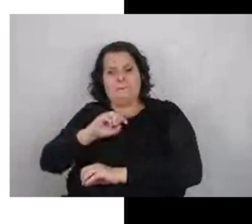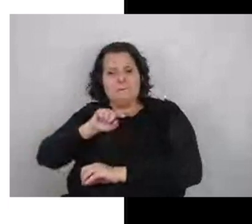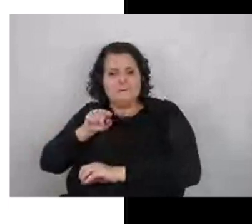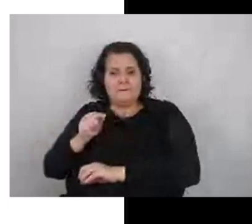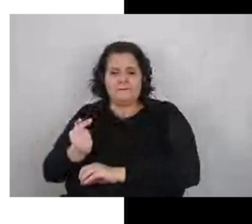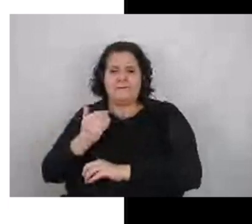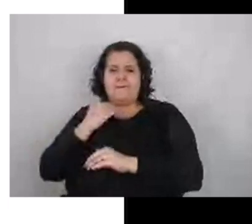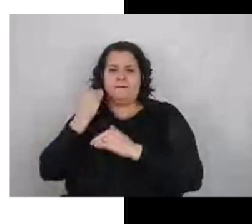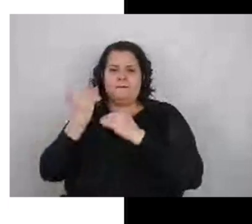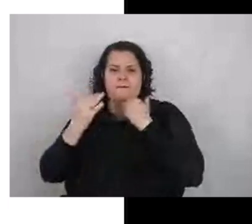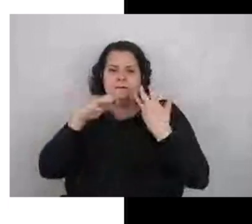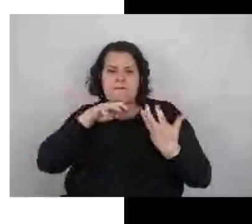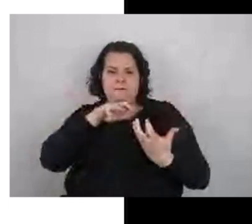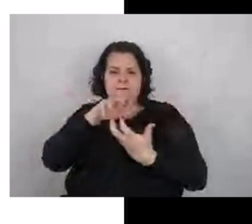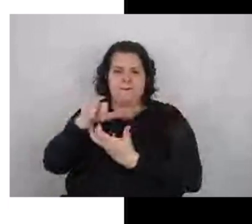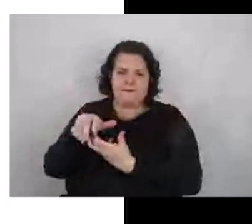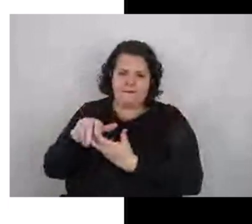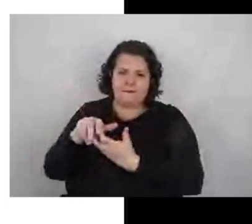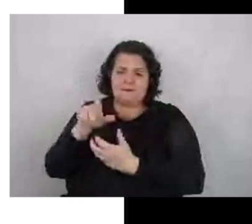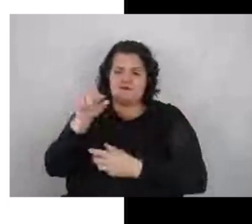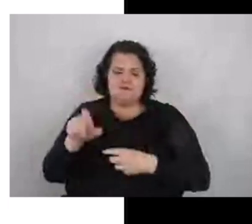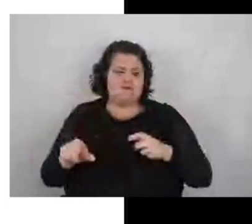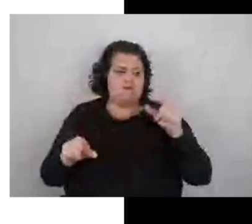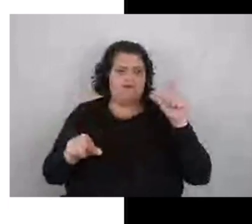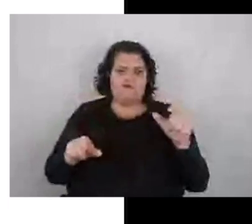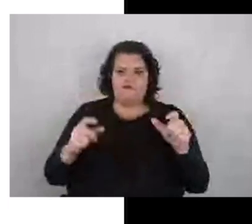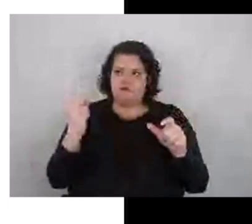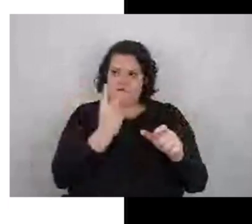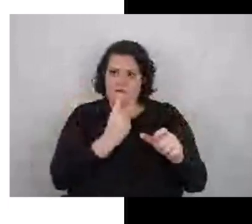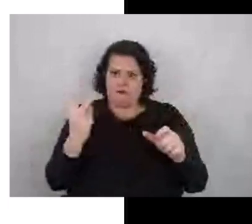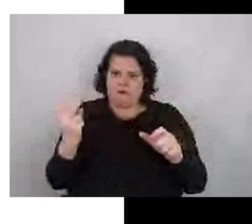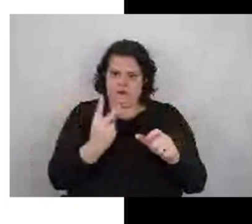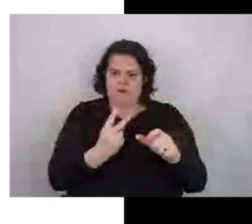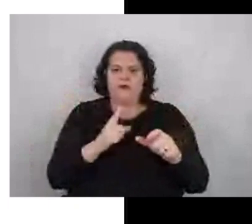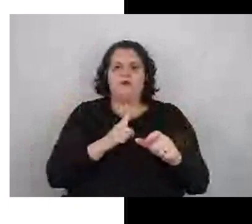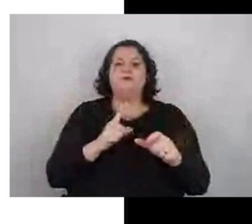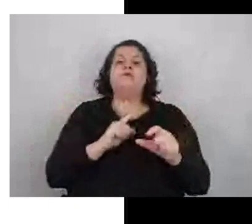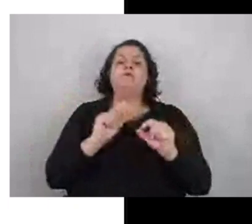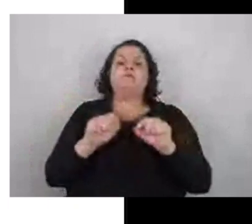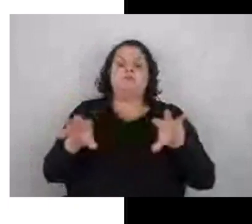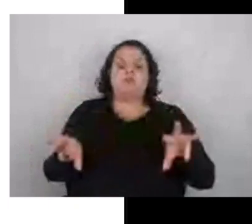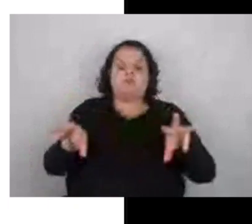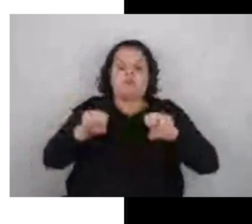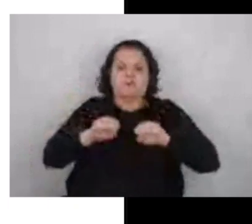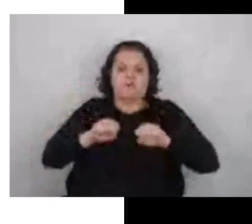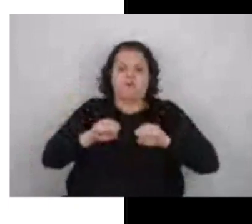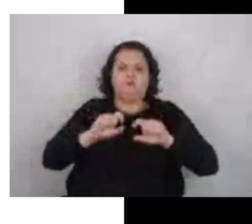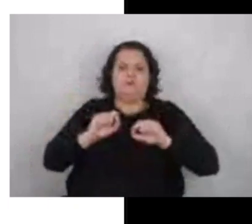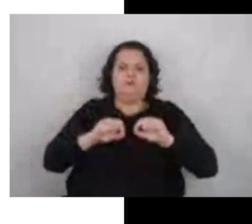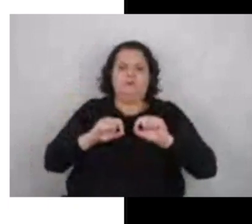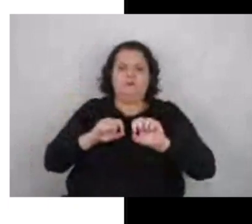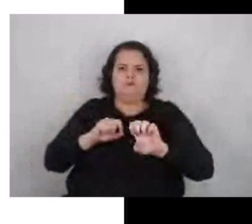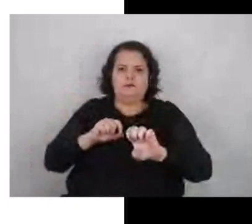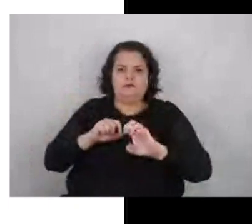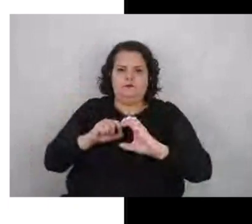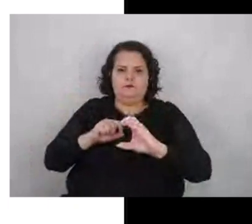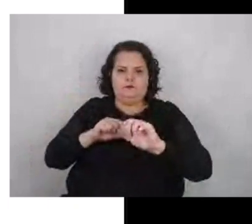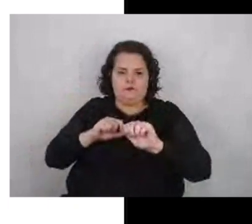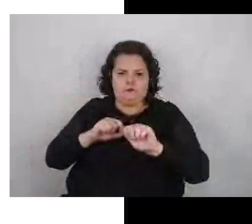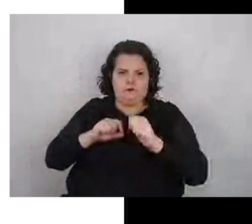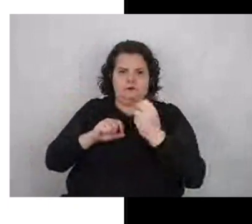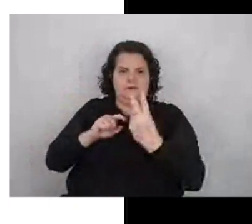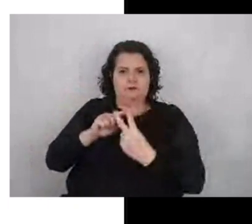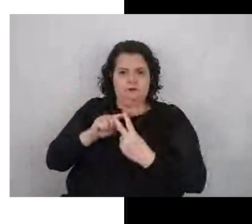Apresentam os dois, tanto o SARS-CoV como o SARS-CoV-2, um receptor de ligação, a ECA2, na presença do